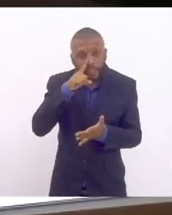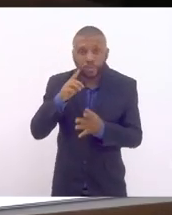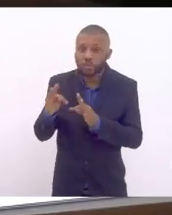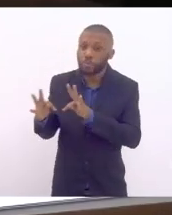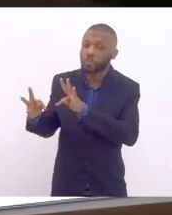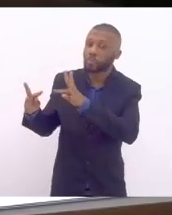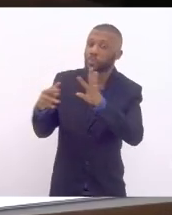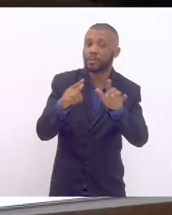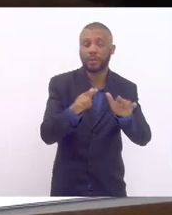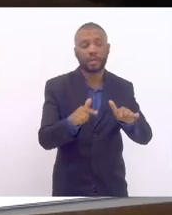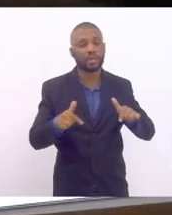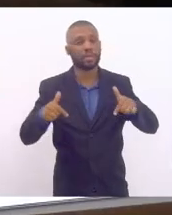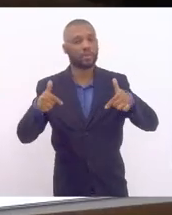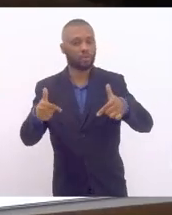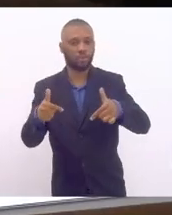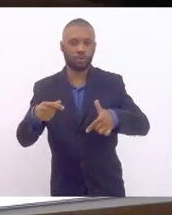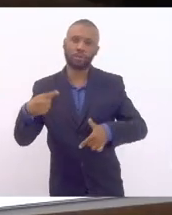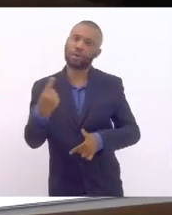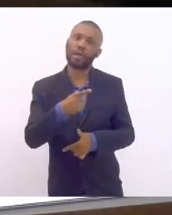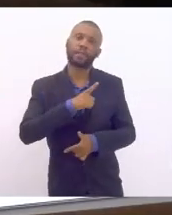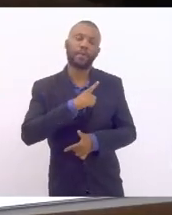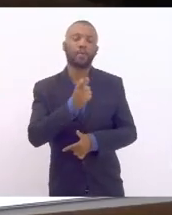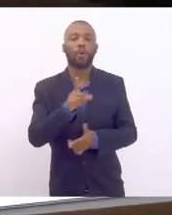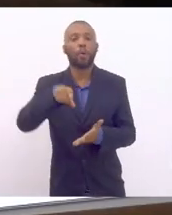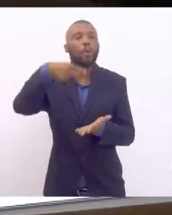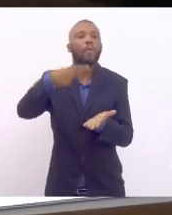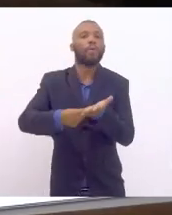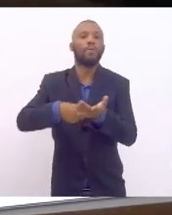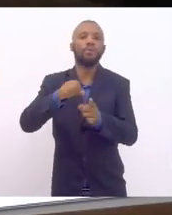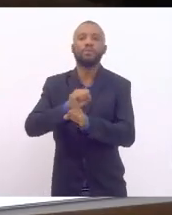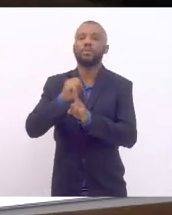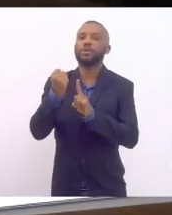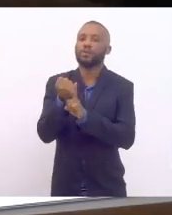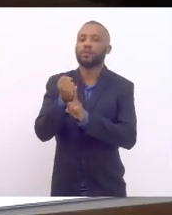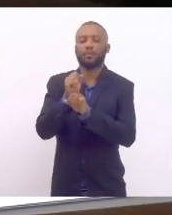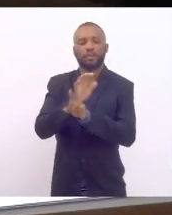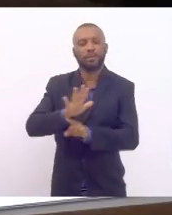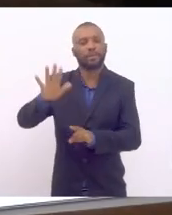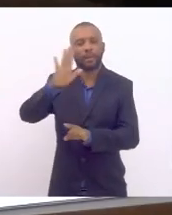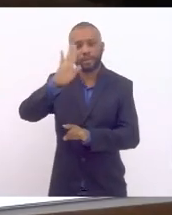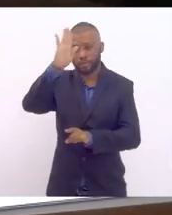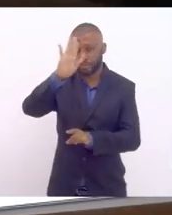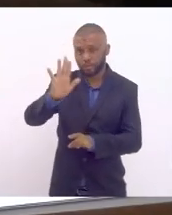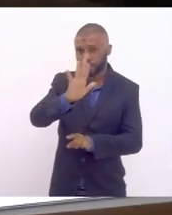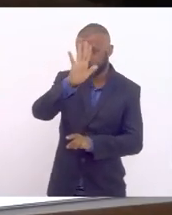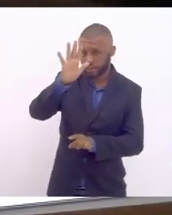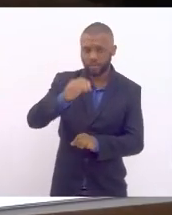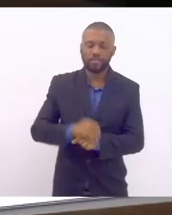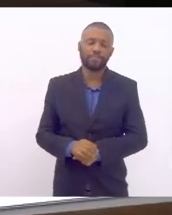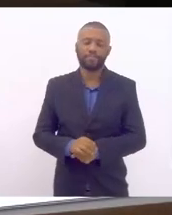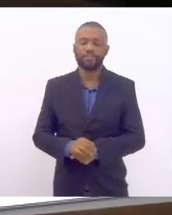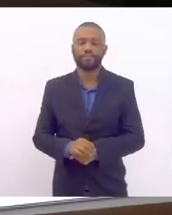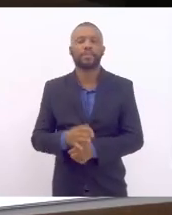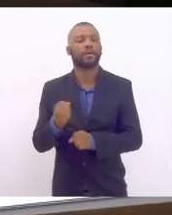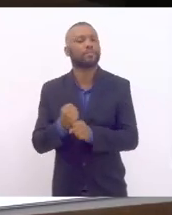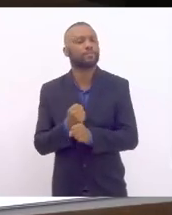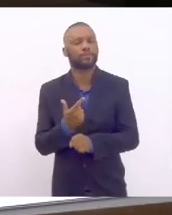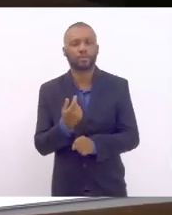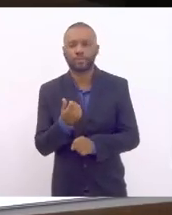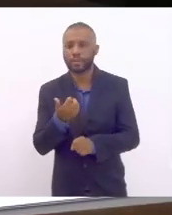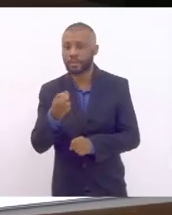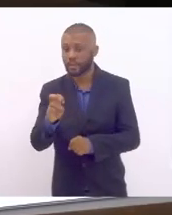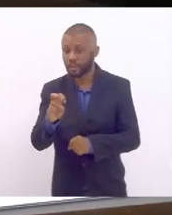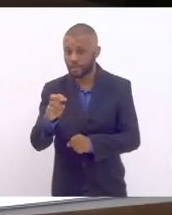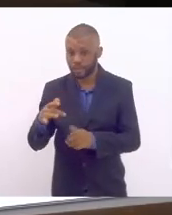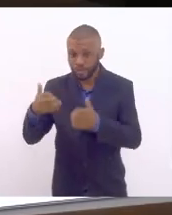tipo de atividade que nós temos como compromisso com a sociedade brasileiro E desde 2015 falamos e cinquenta por cento